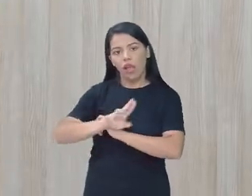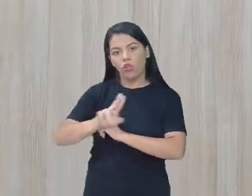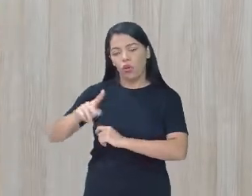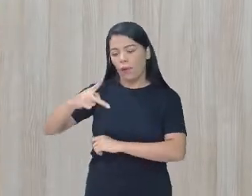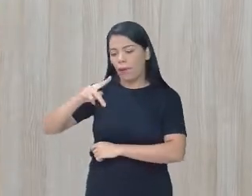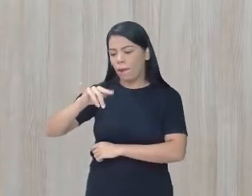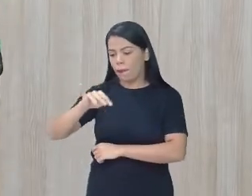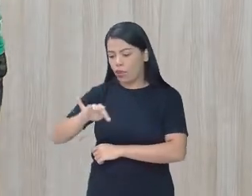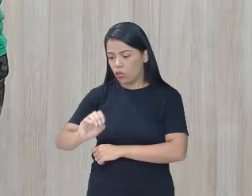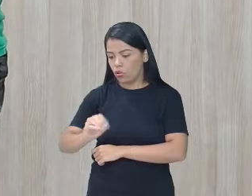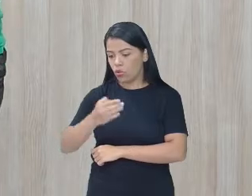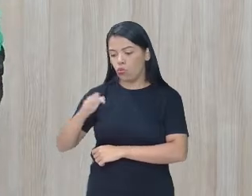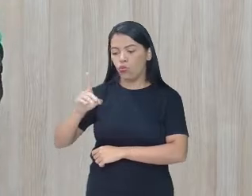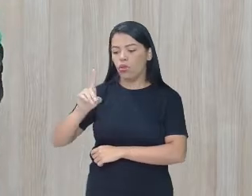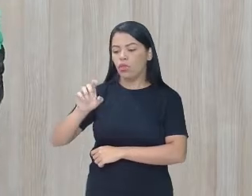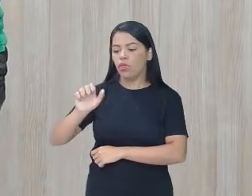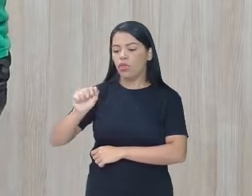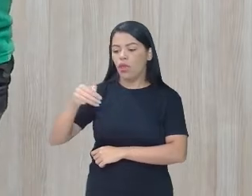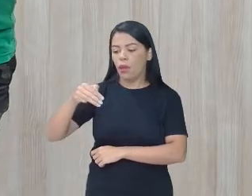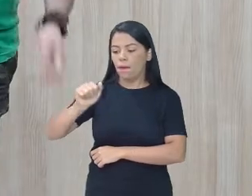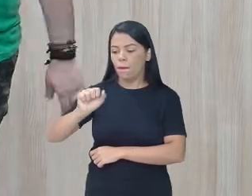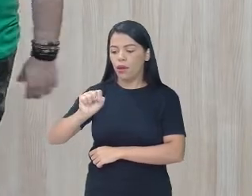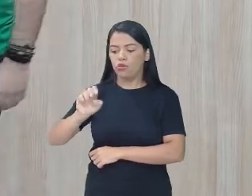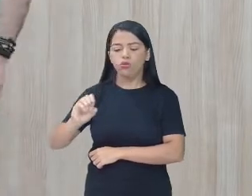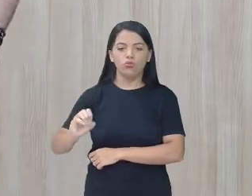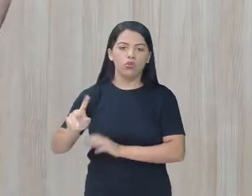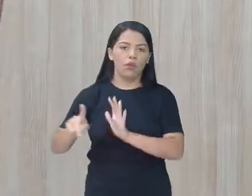Damaso, né, que é a Praça da Várzea, né?